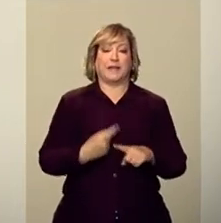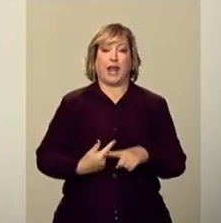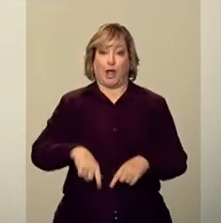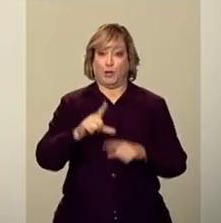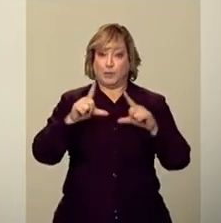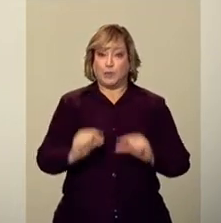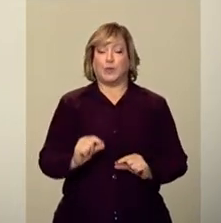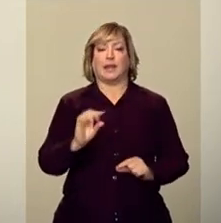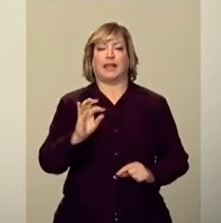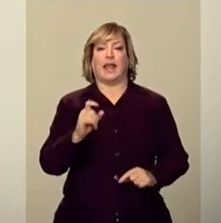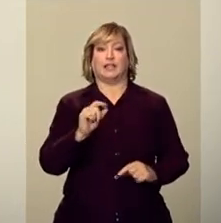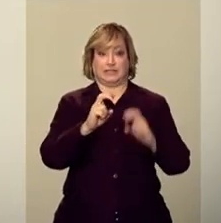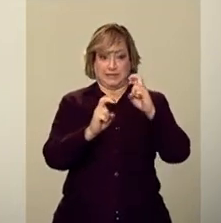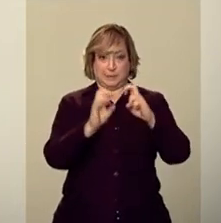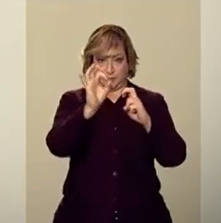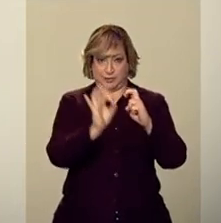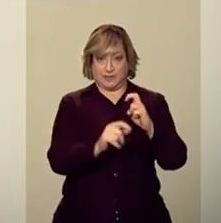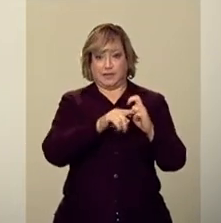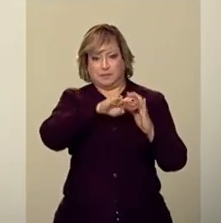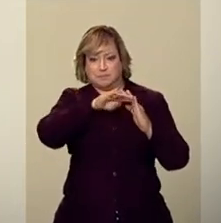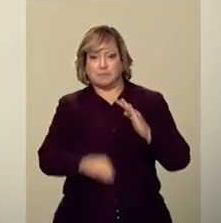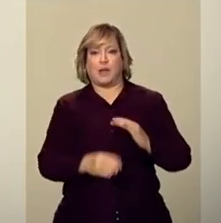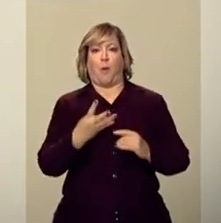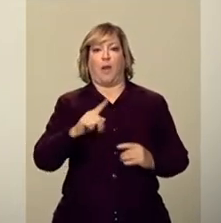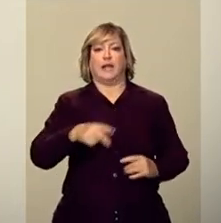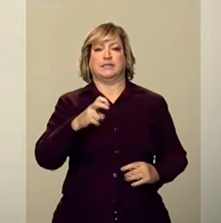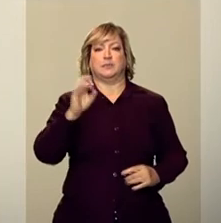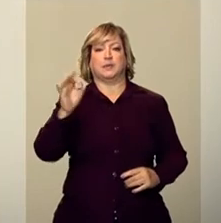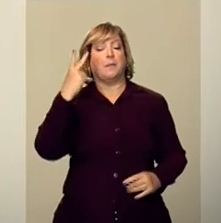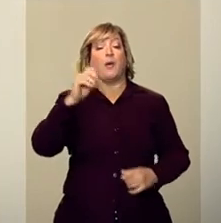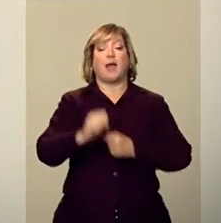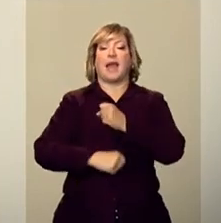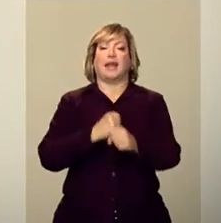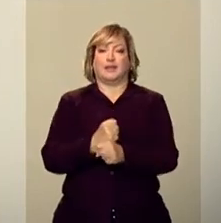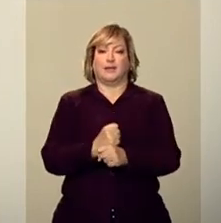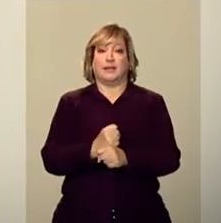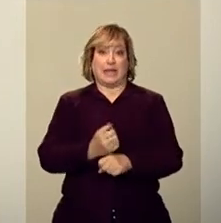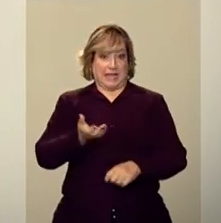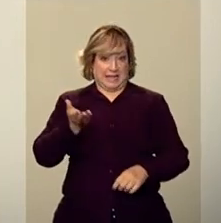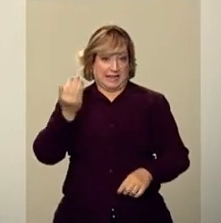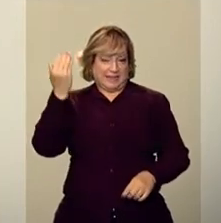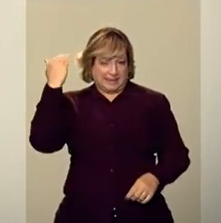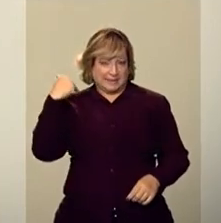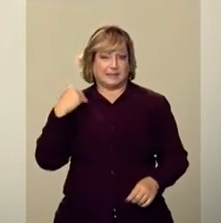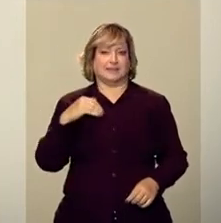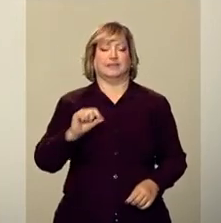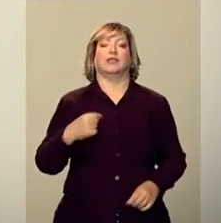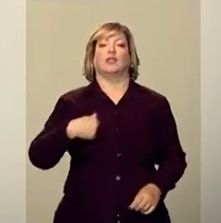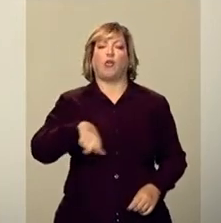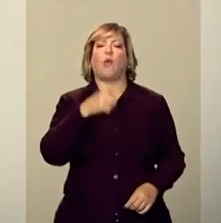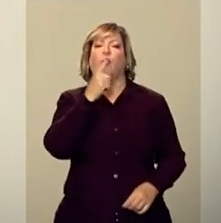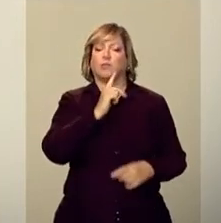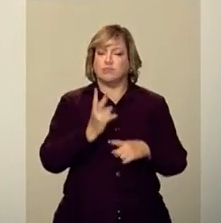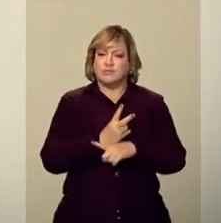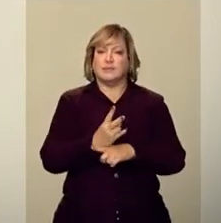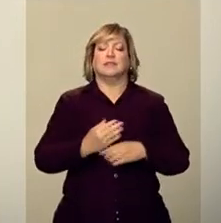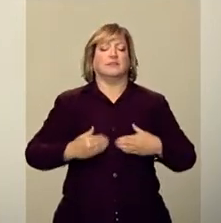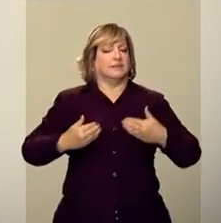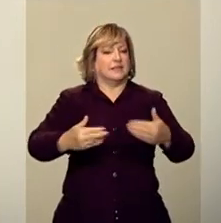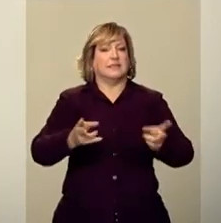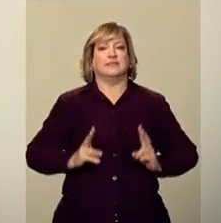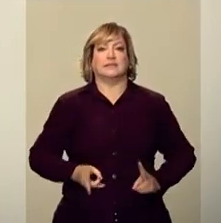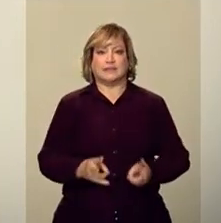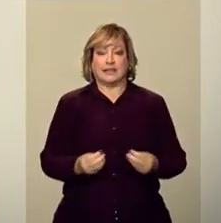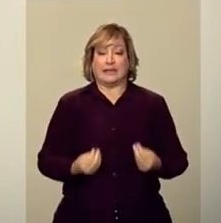reduzimos a taxa de cinco para quatro e meio por cento ao ano desde a safra passada nós temos procurado oferecer aos